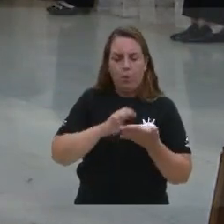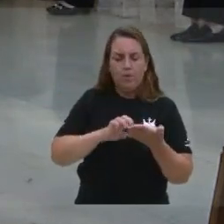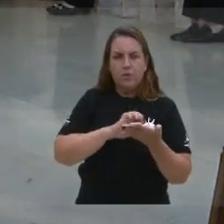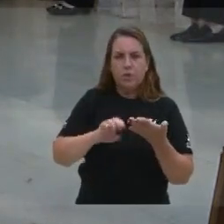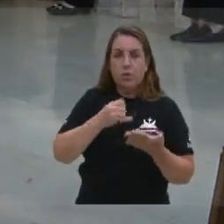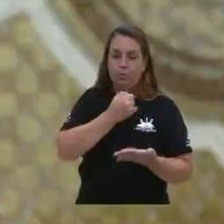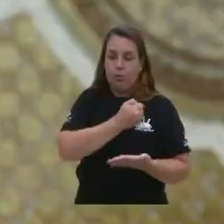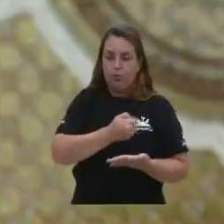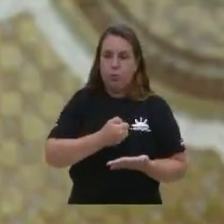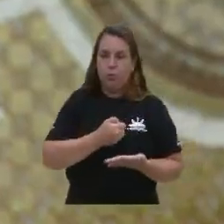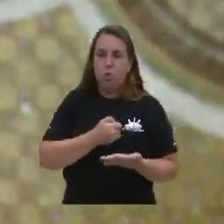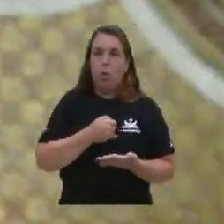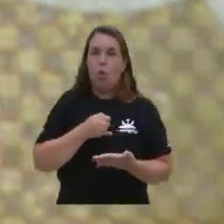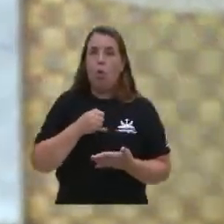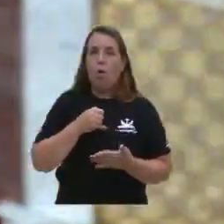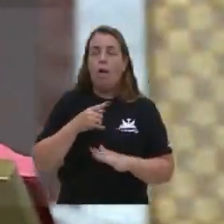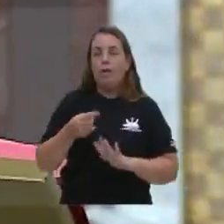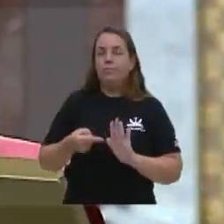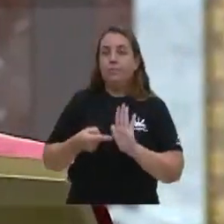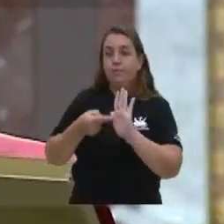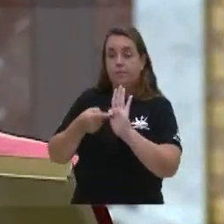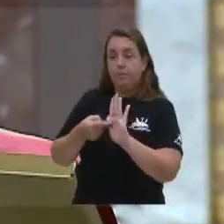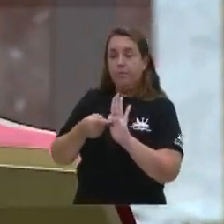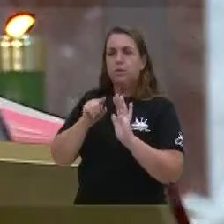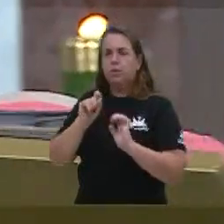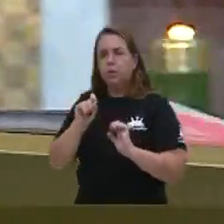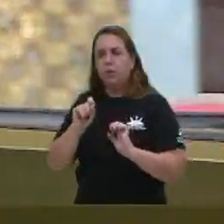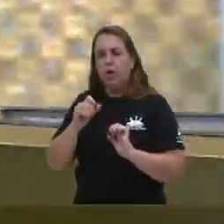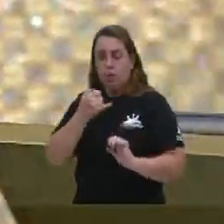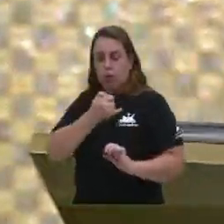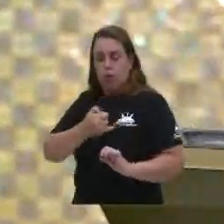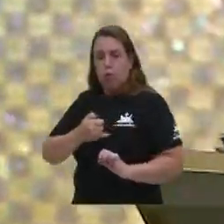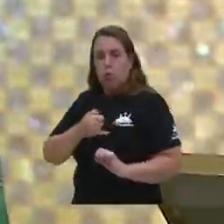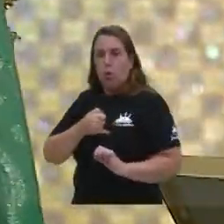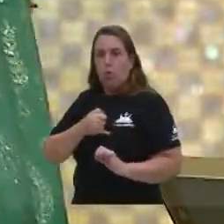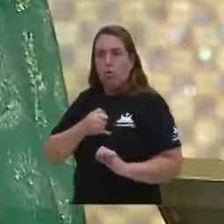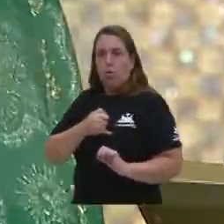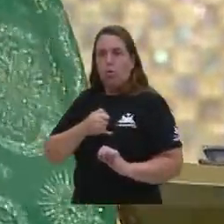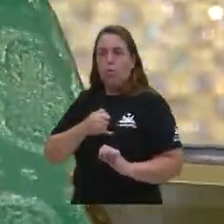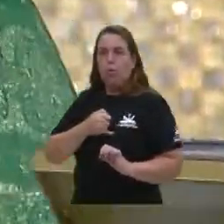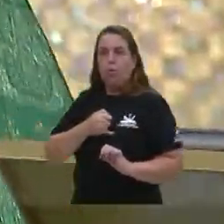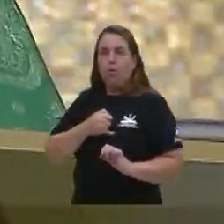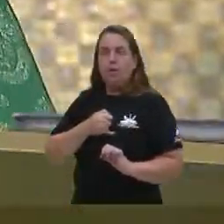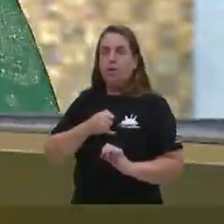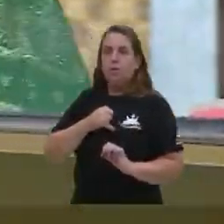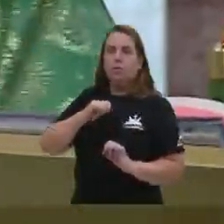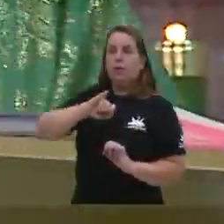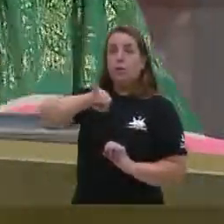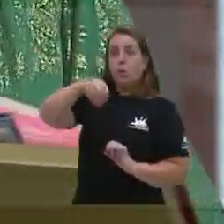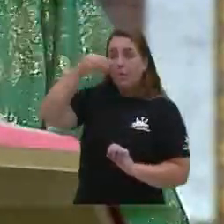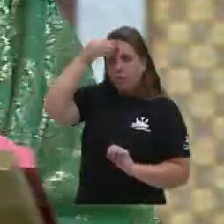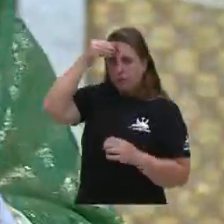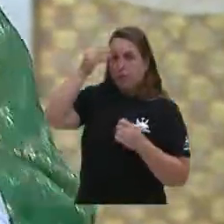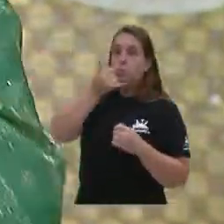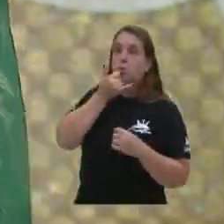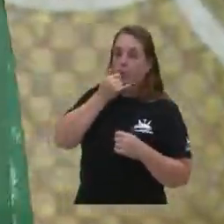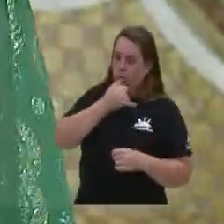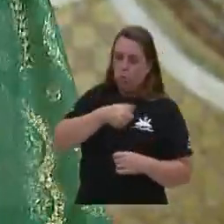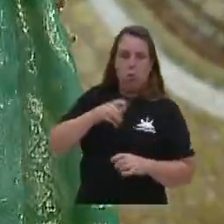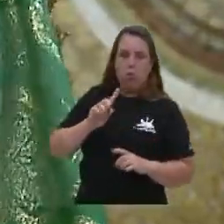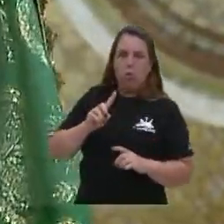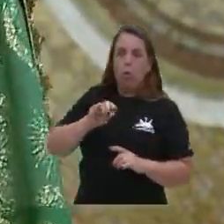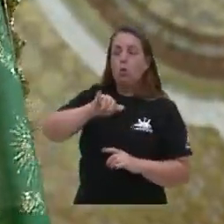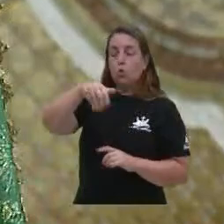João diz que João estava parado, Jesus já estava se movimentando, para dizer: a missão